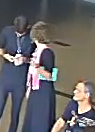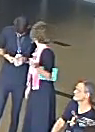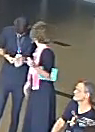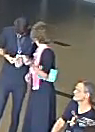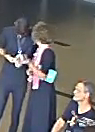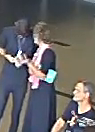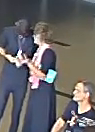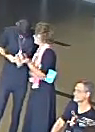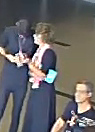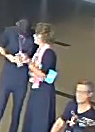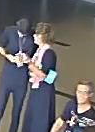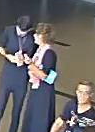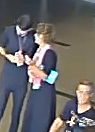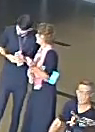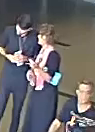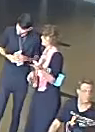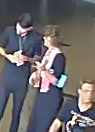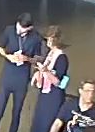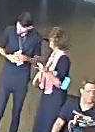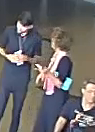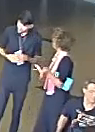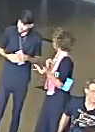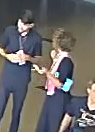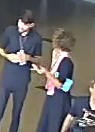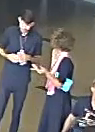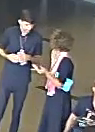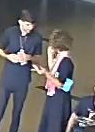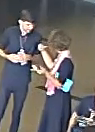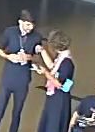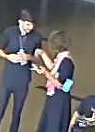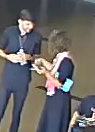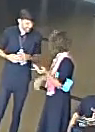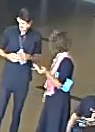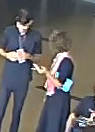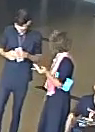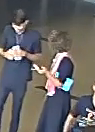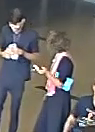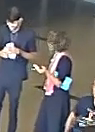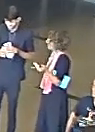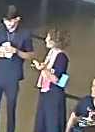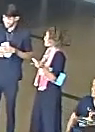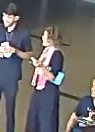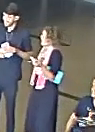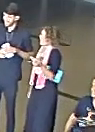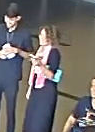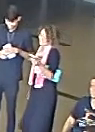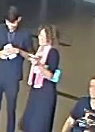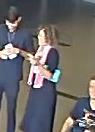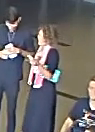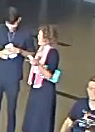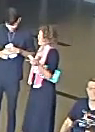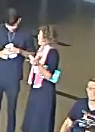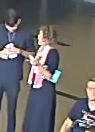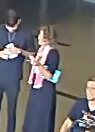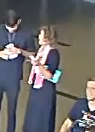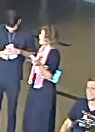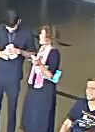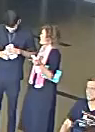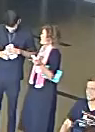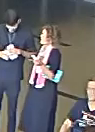deficientes eu tenho dito aqui eu tenho minha família uma neta que tem uma